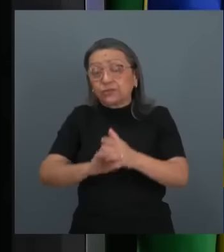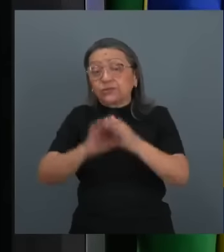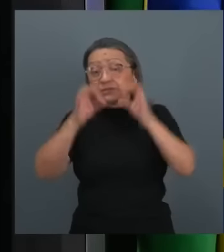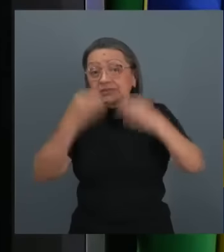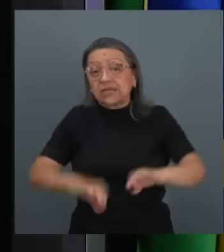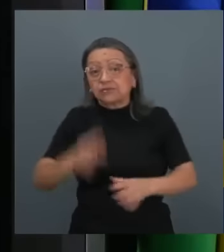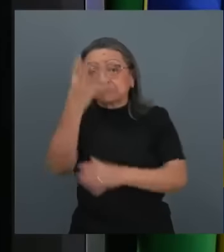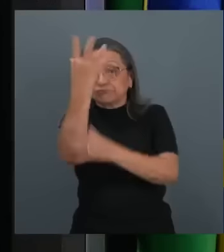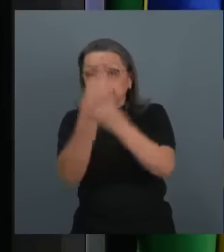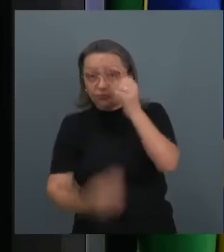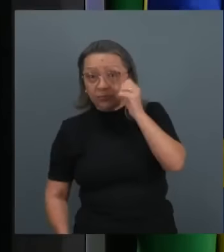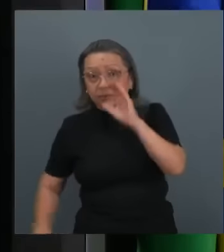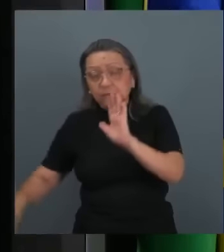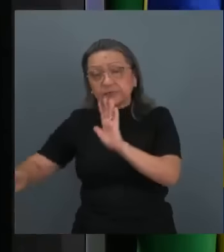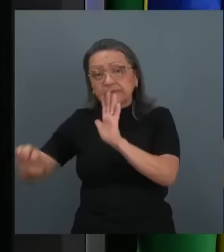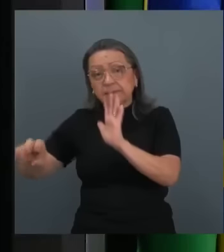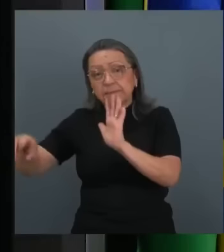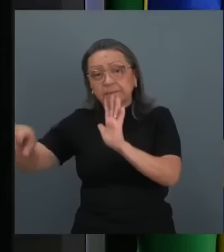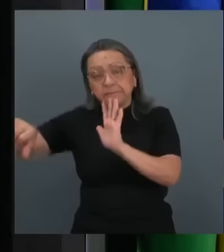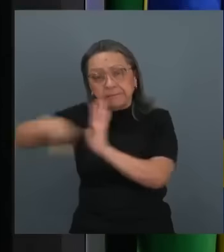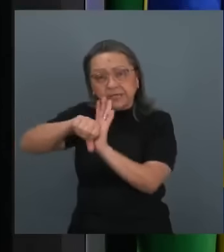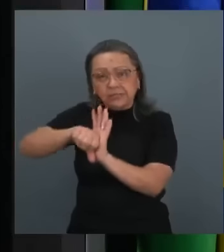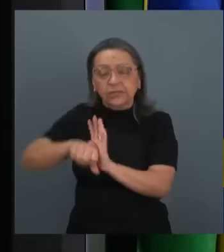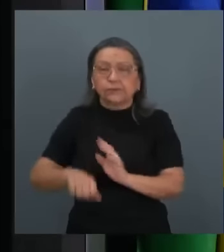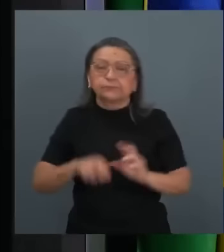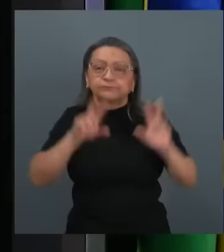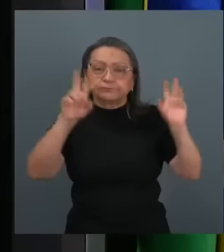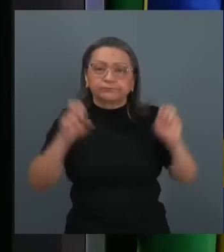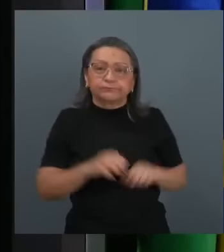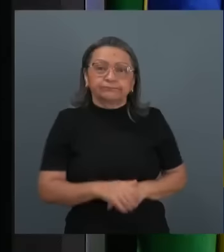pelo Estado marginal, fecho aspas.